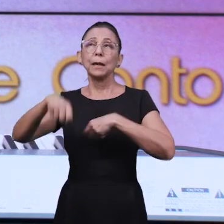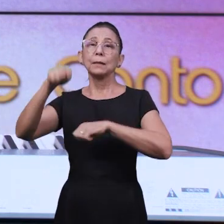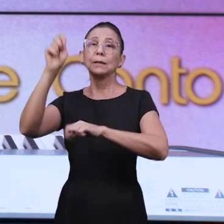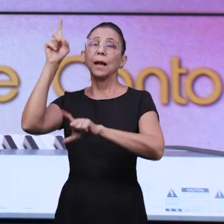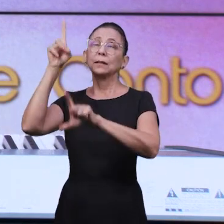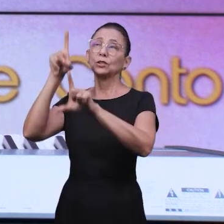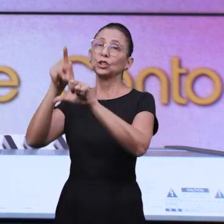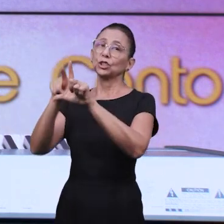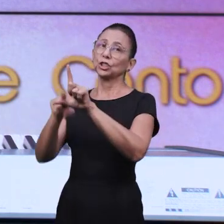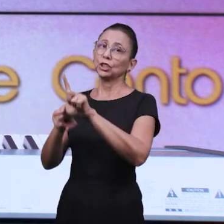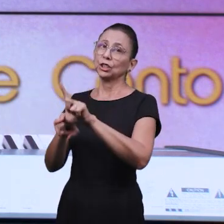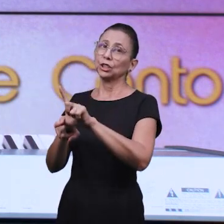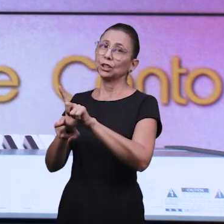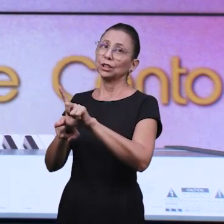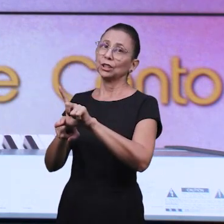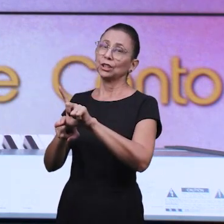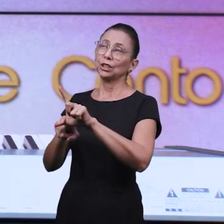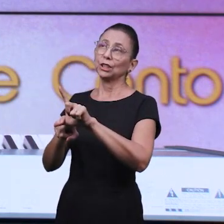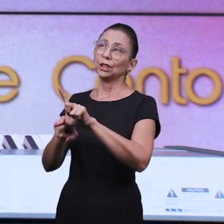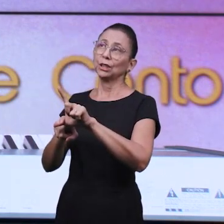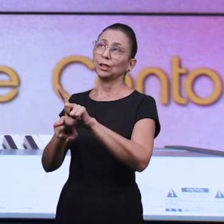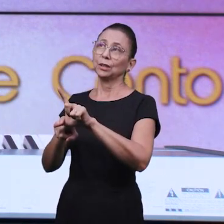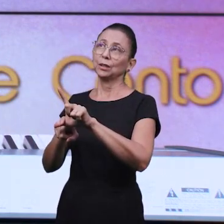necessitado, dependente.